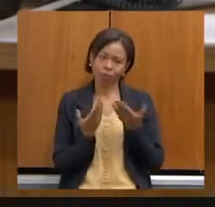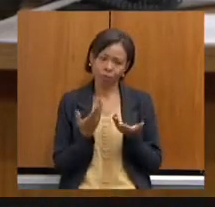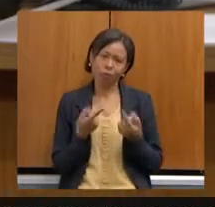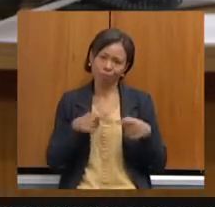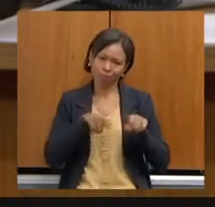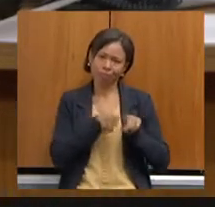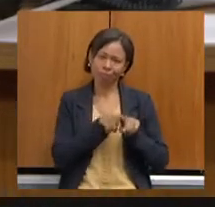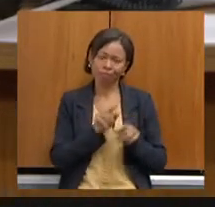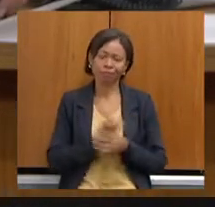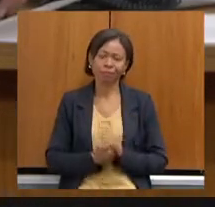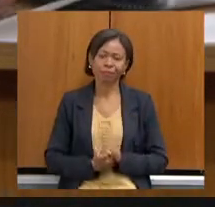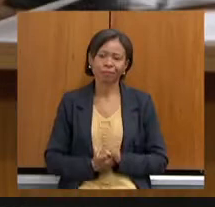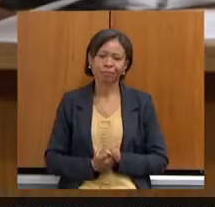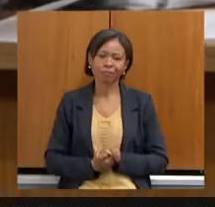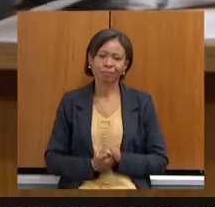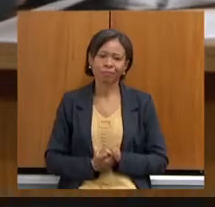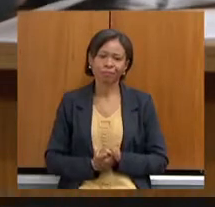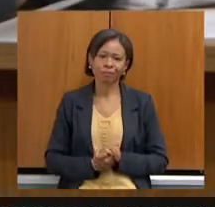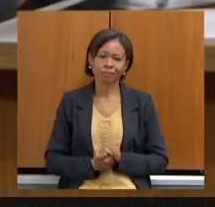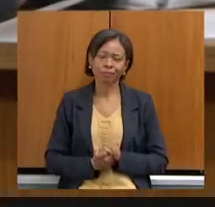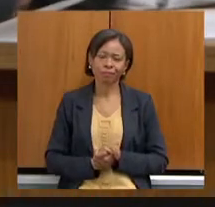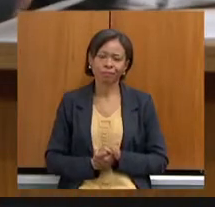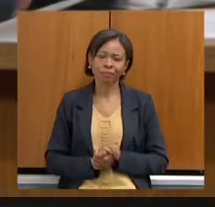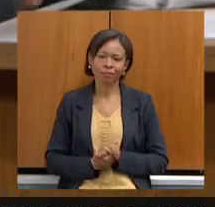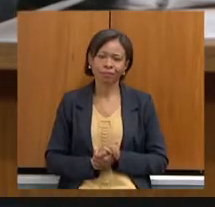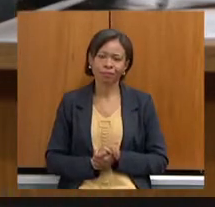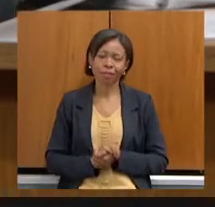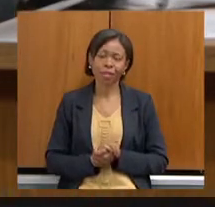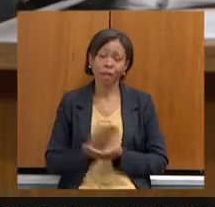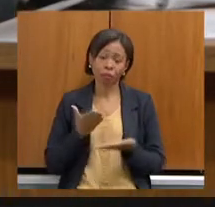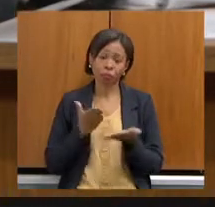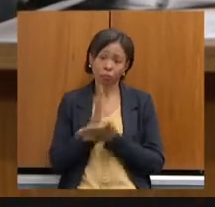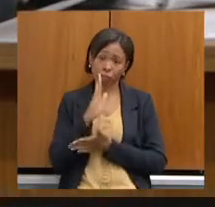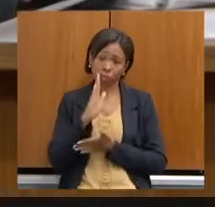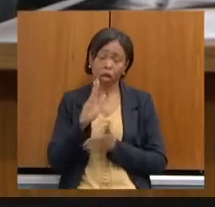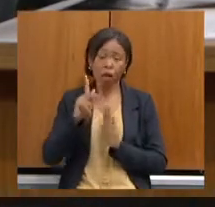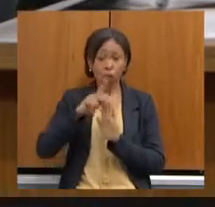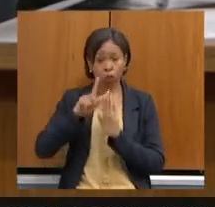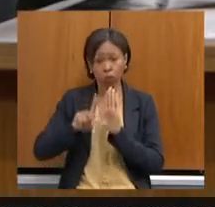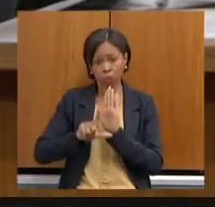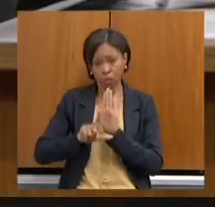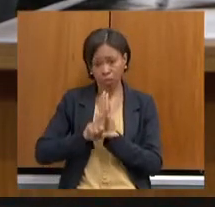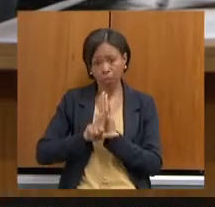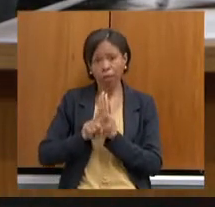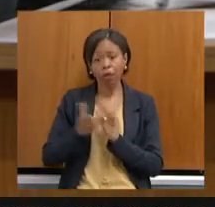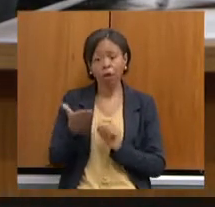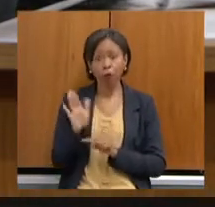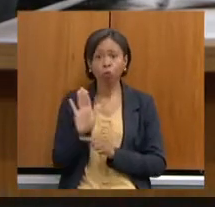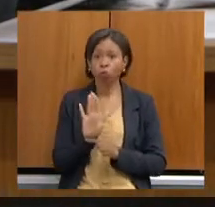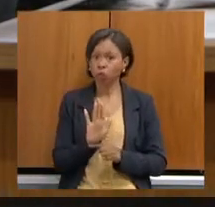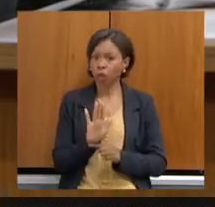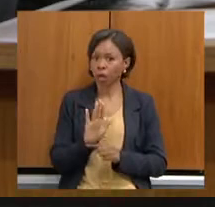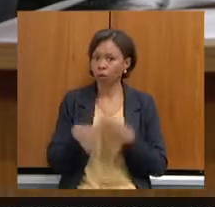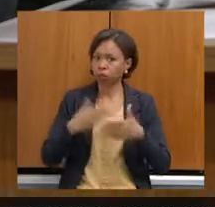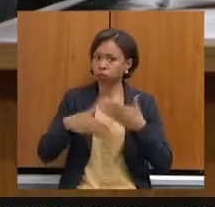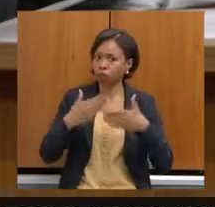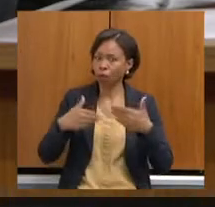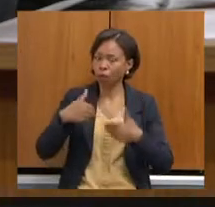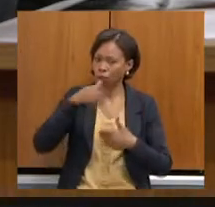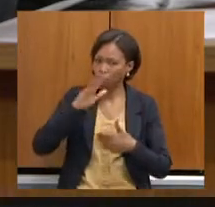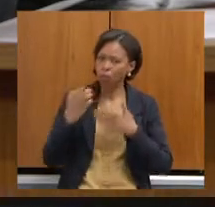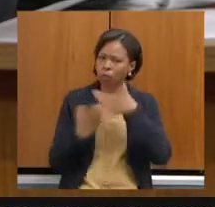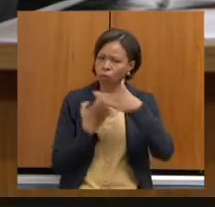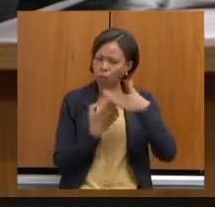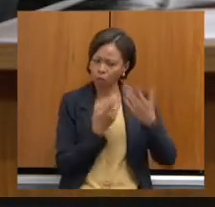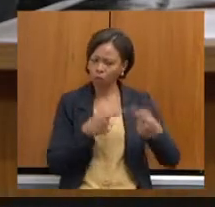aprovação do nosso projeto de lei doce zeiss também vai trazer mais agilidade para esses consórcios que estão muito